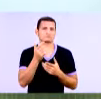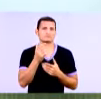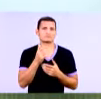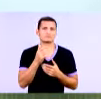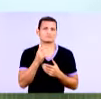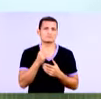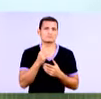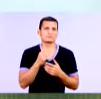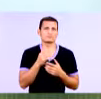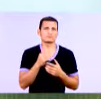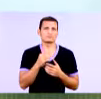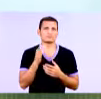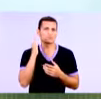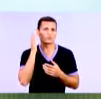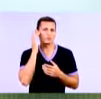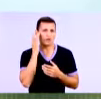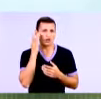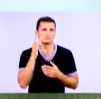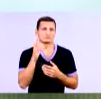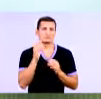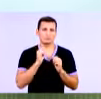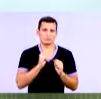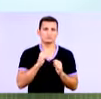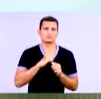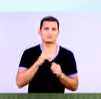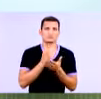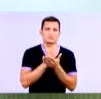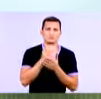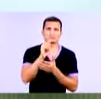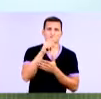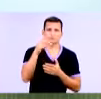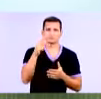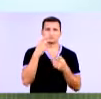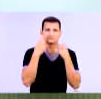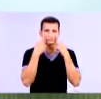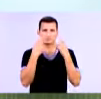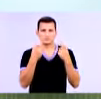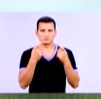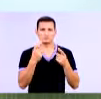efeito que pode ter algumas aplicações interessantes, né? Se eu estiver